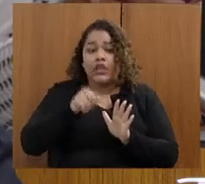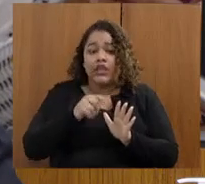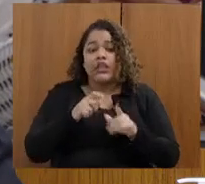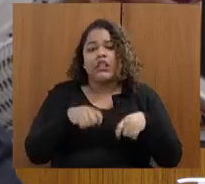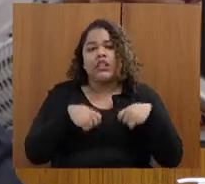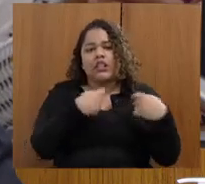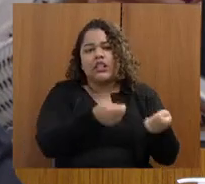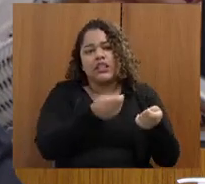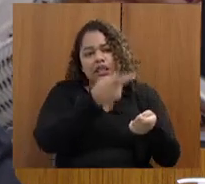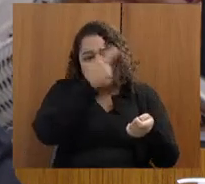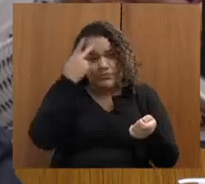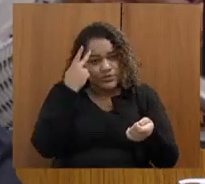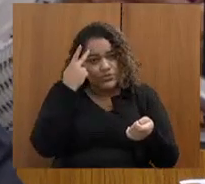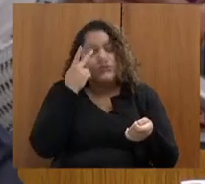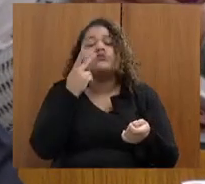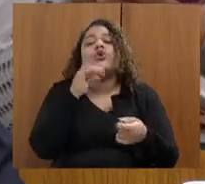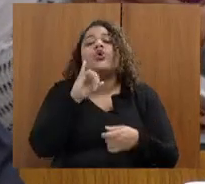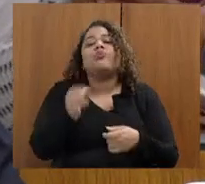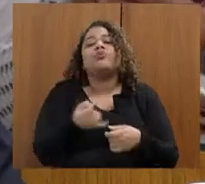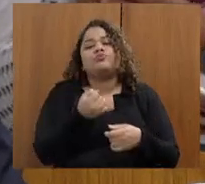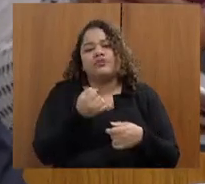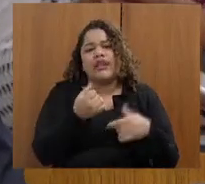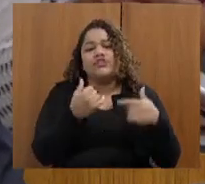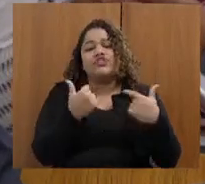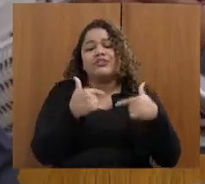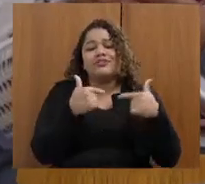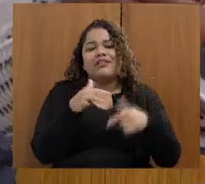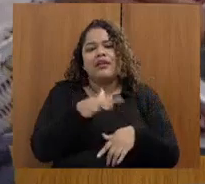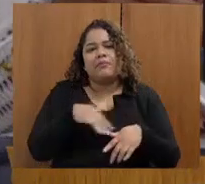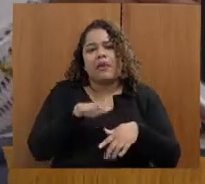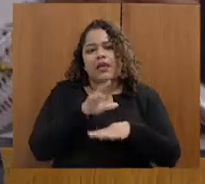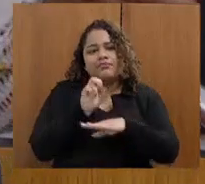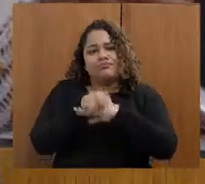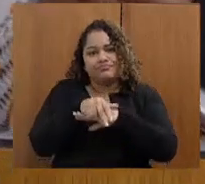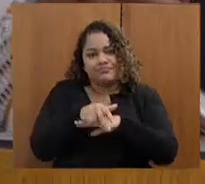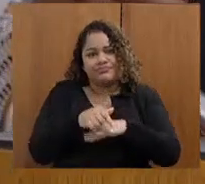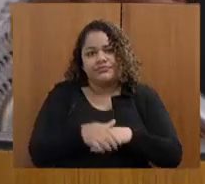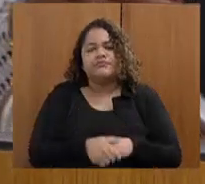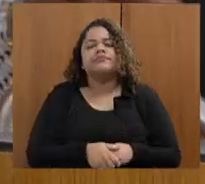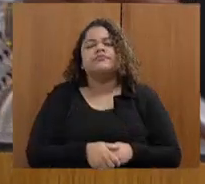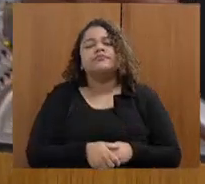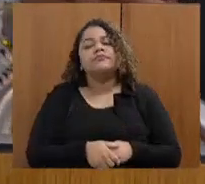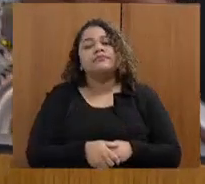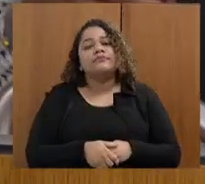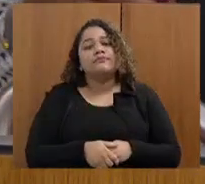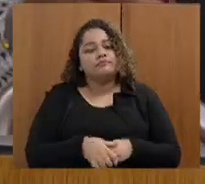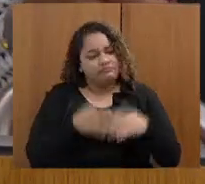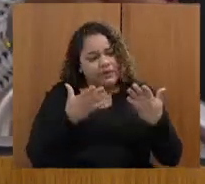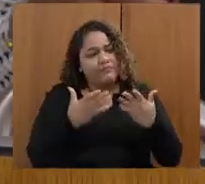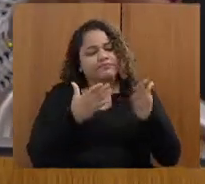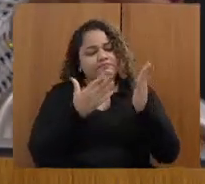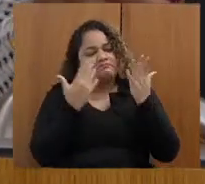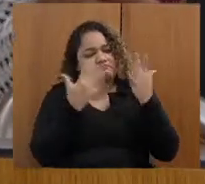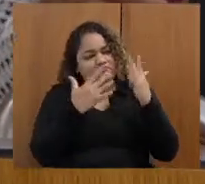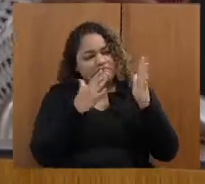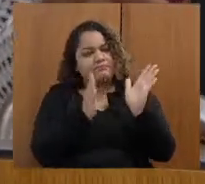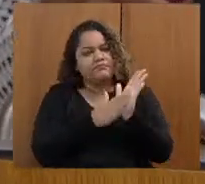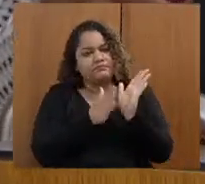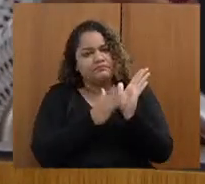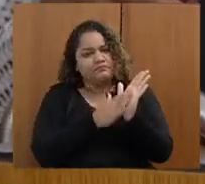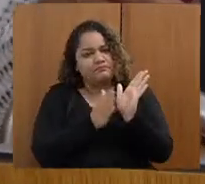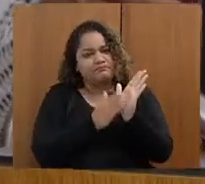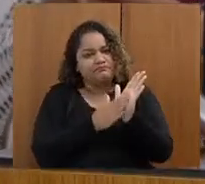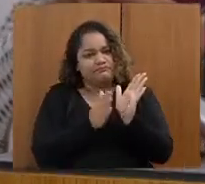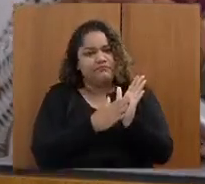no mercado de trabalho né de uma forma também bastante formidável então o secretário parabéns a educação em Minas Gerais